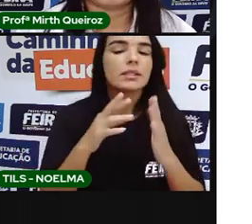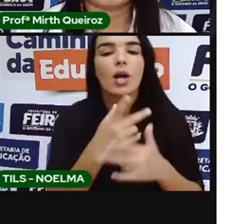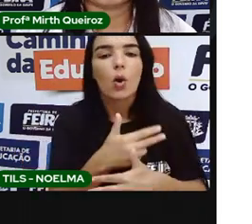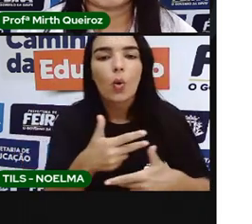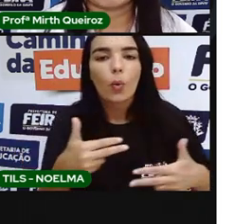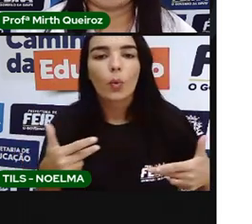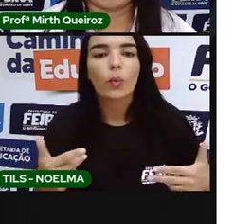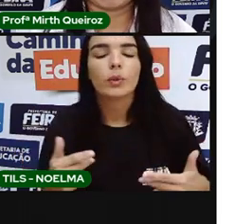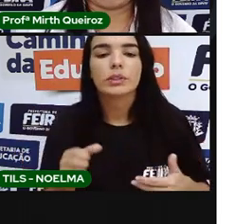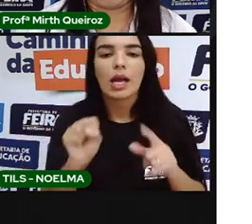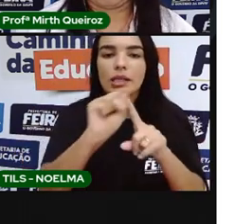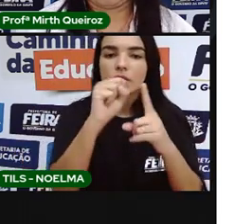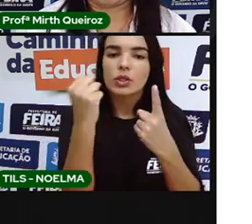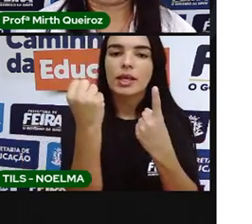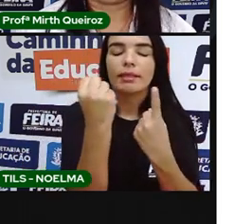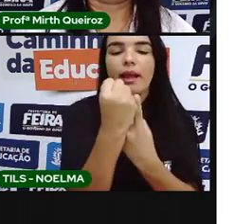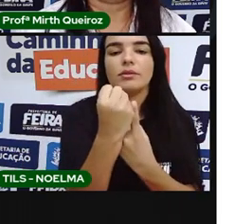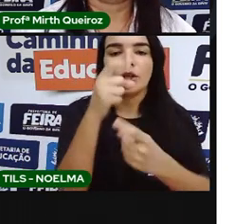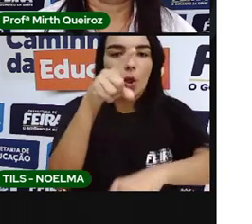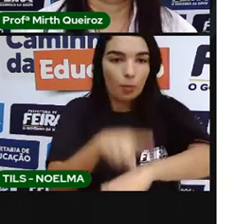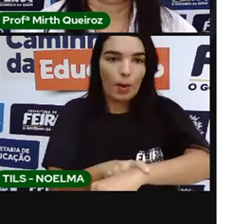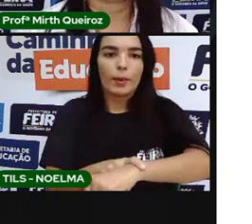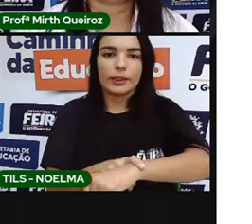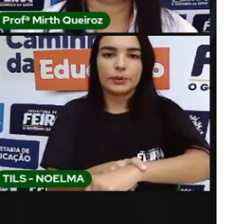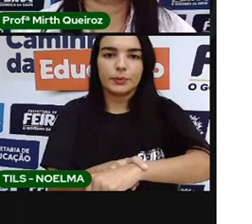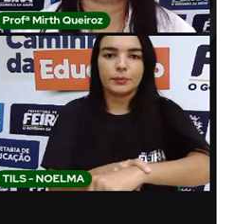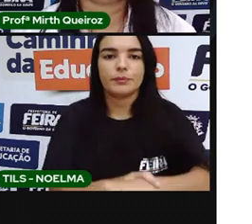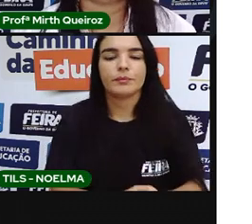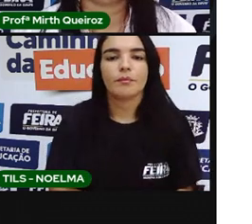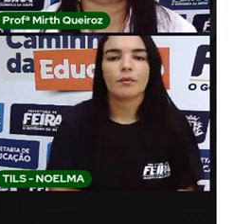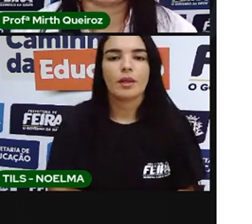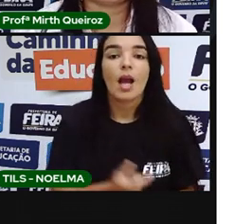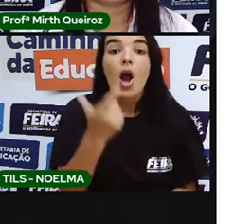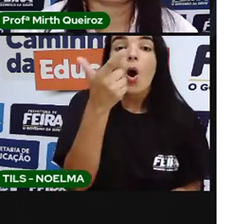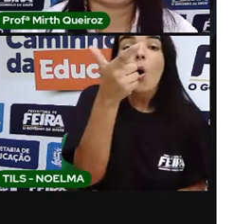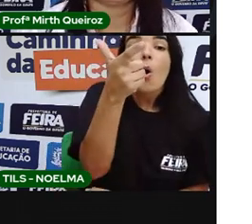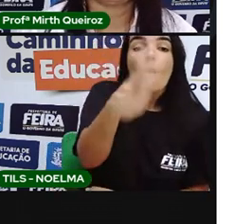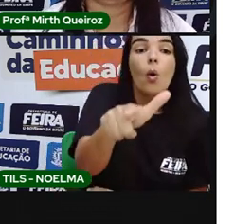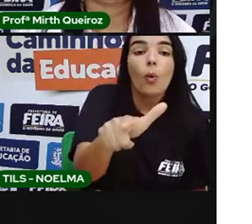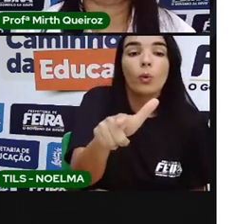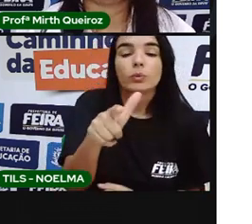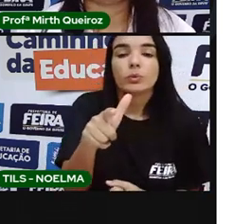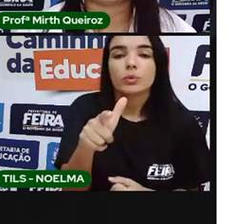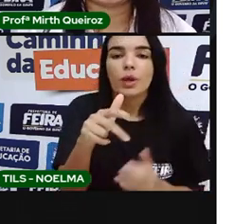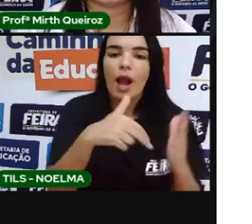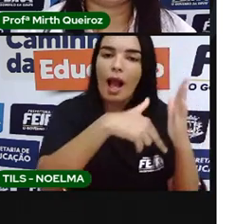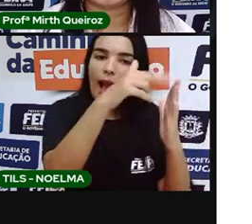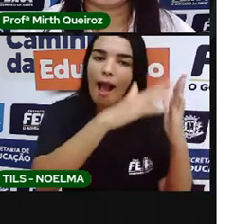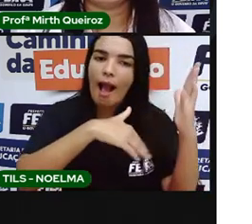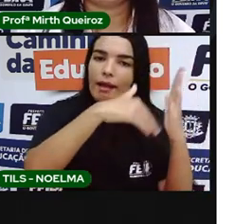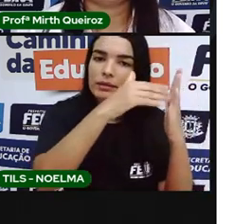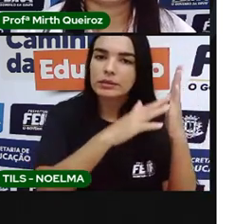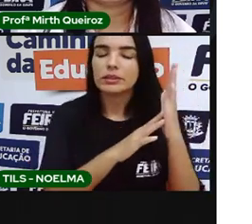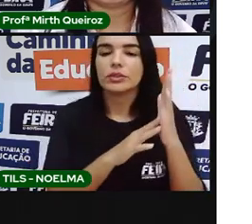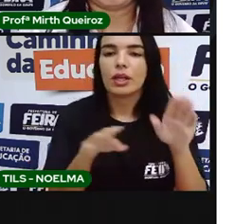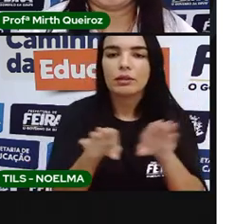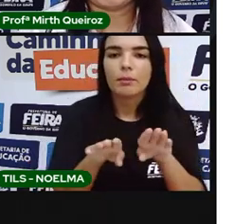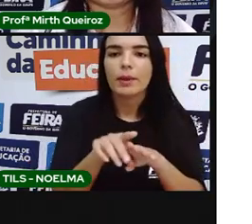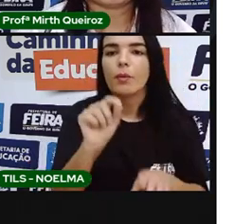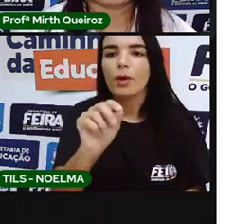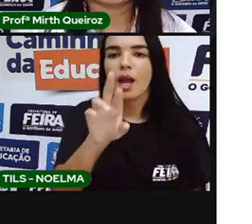a sociedade naquele momento Eu não tentei também com legendas né foi o pintor alemão